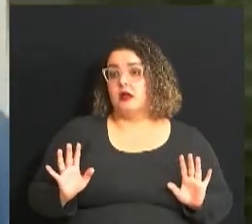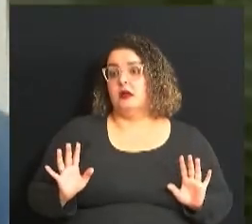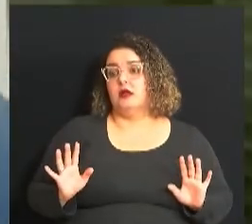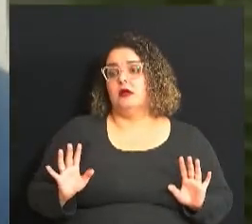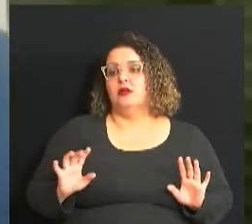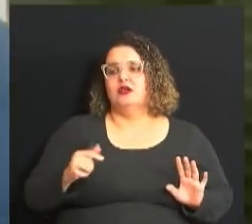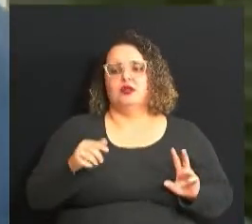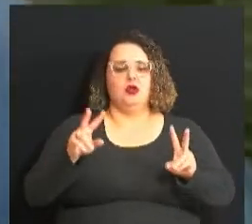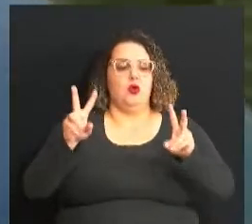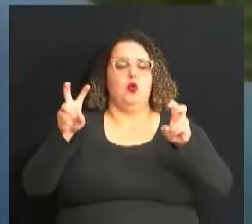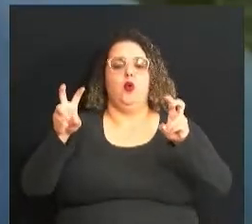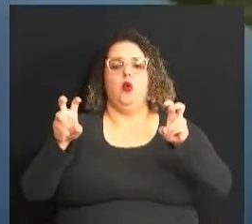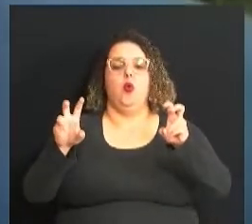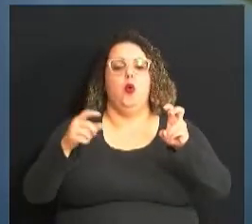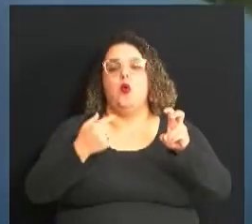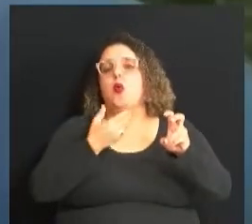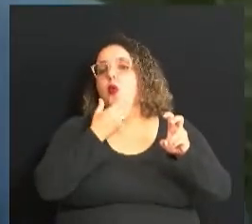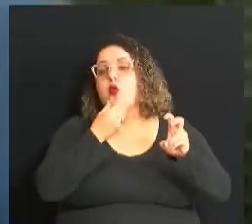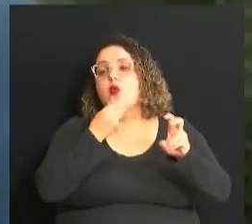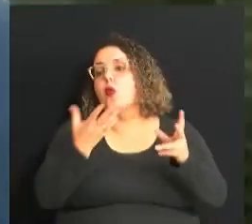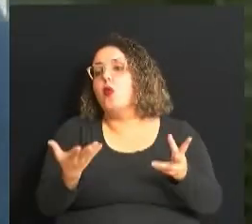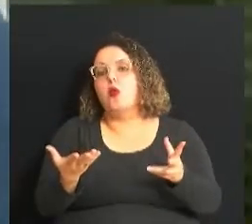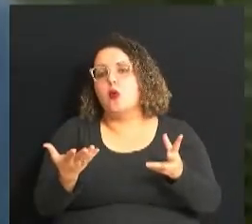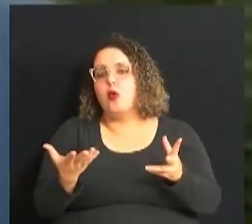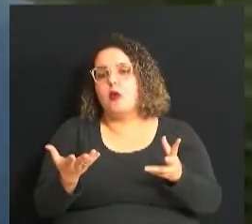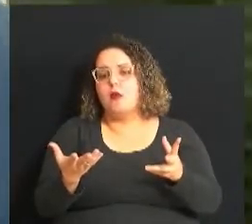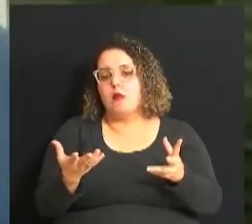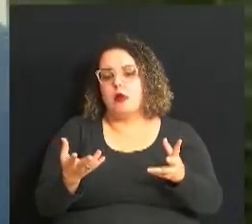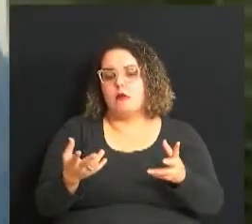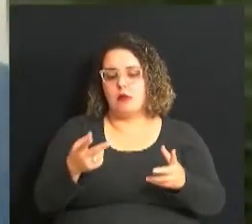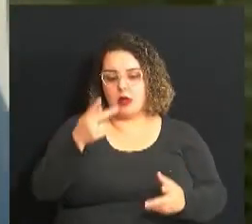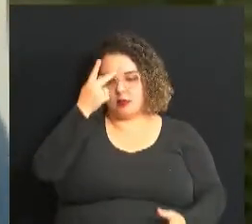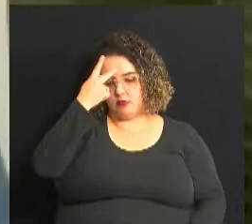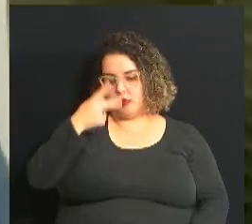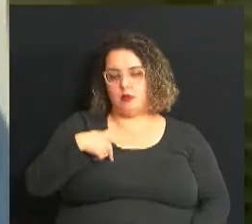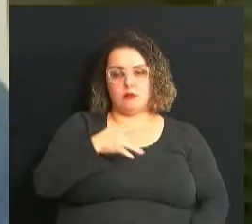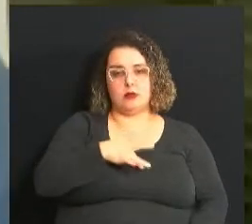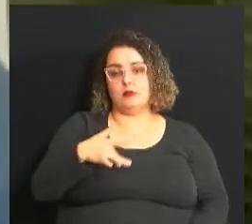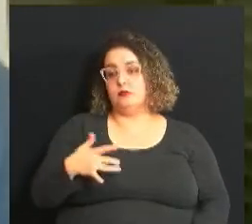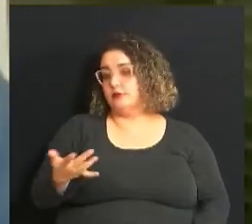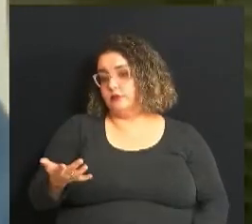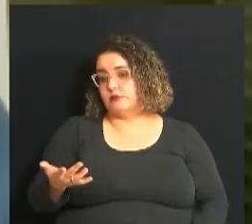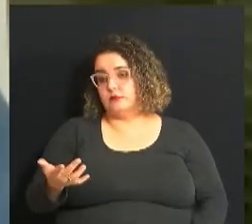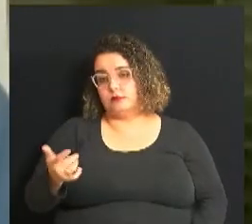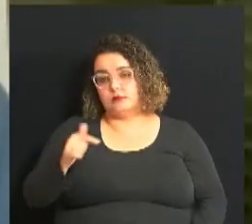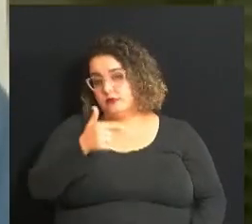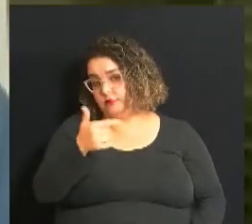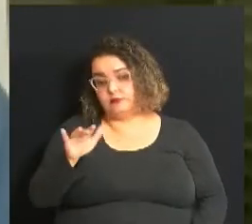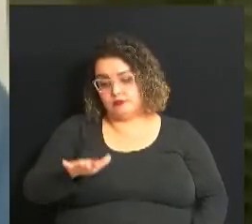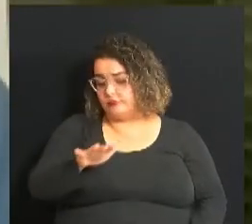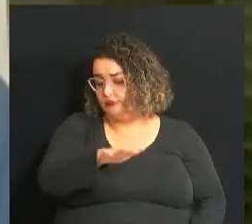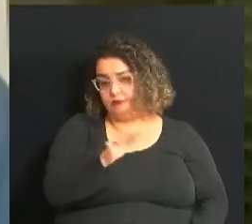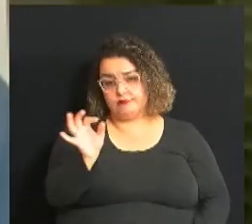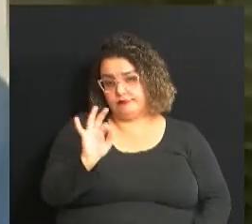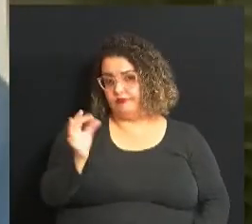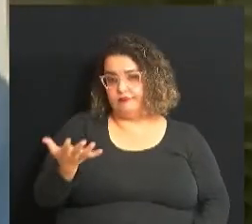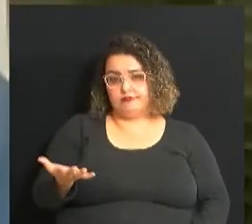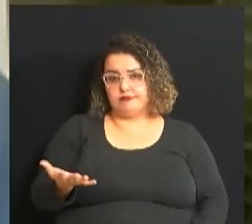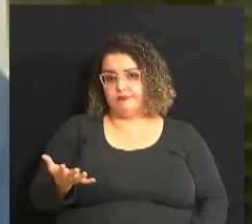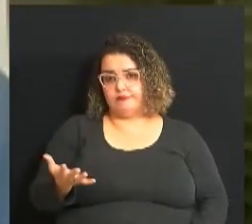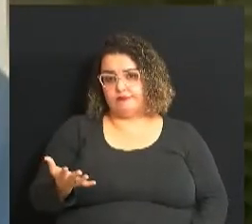um lobby do homem para a sua saúde. Então, o que acontece? Nós não temos nenhum setor que identifique, que